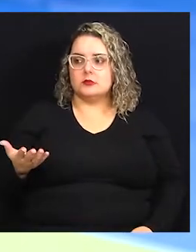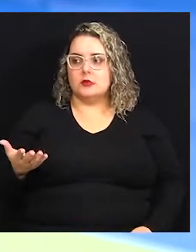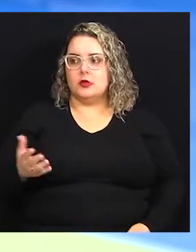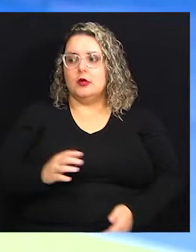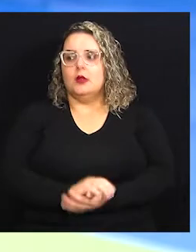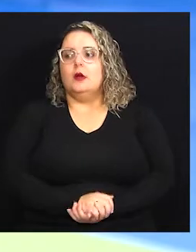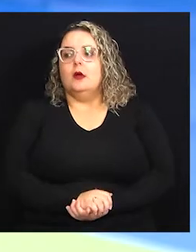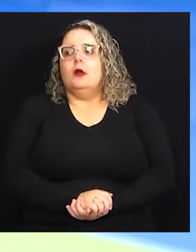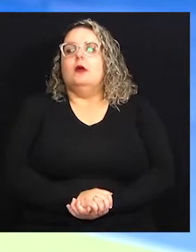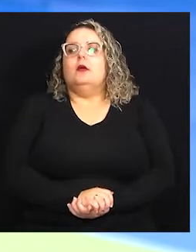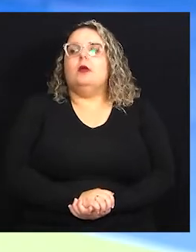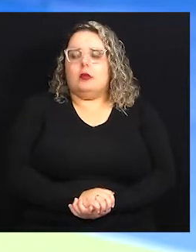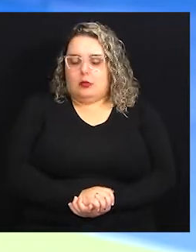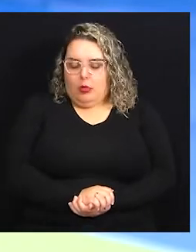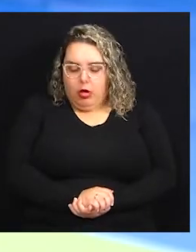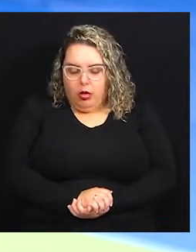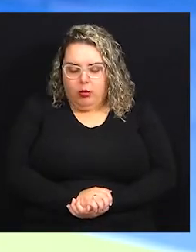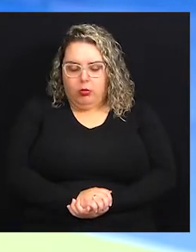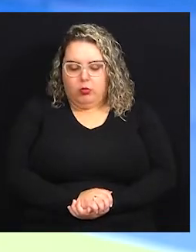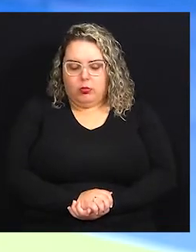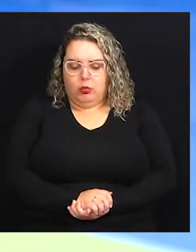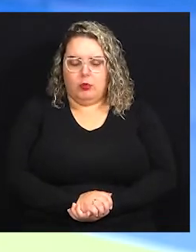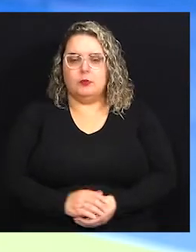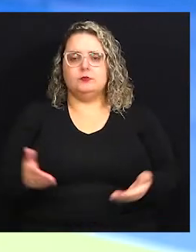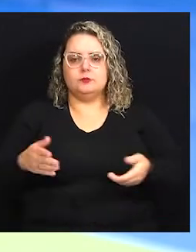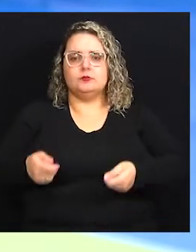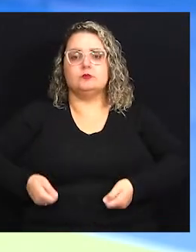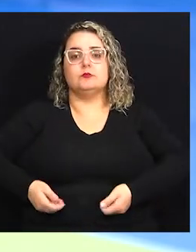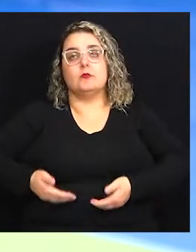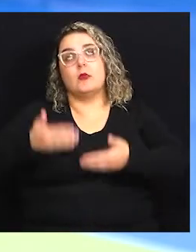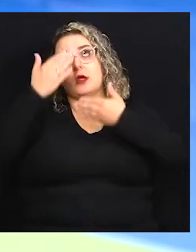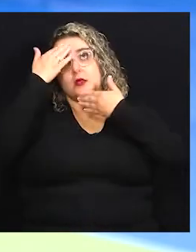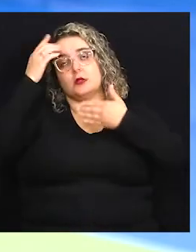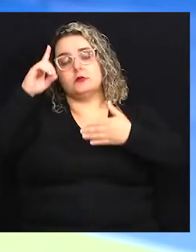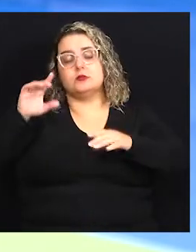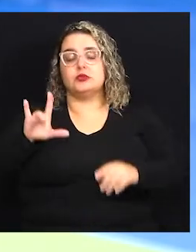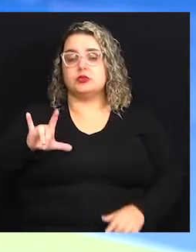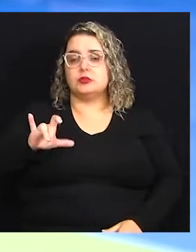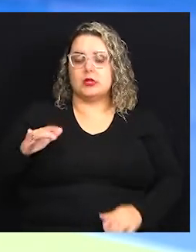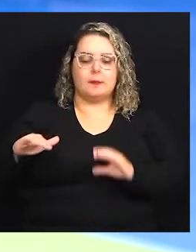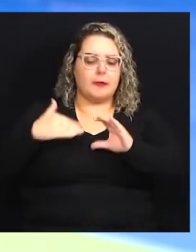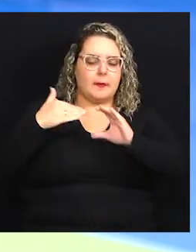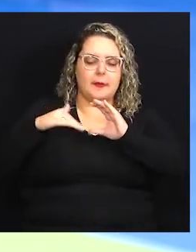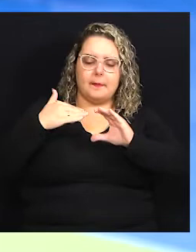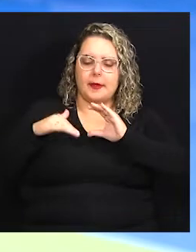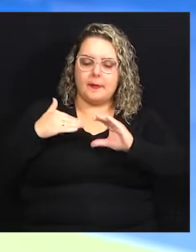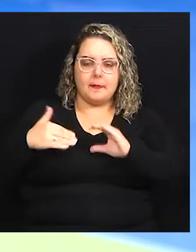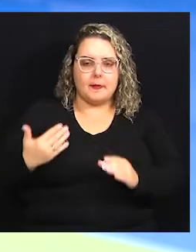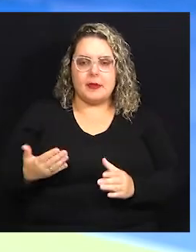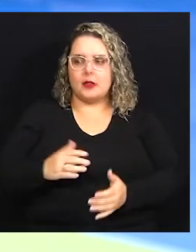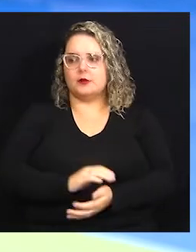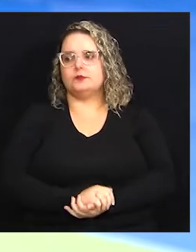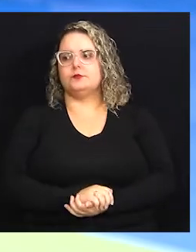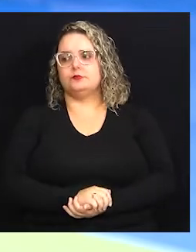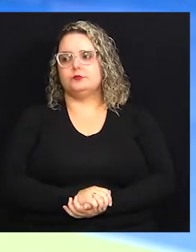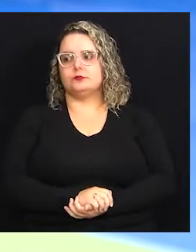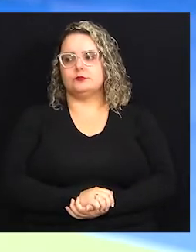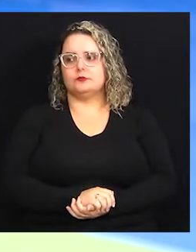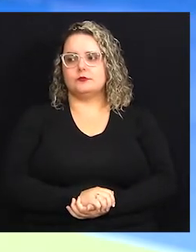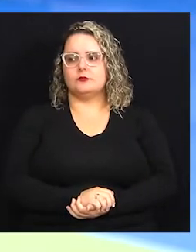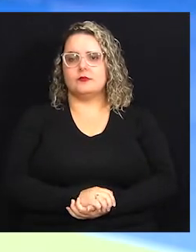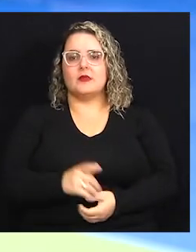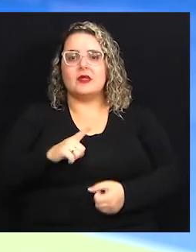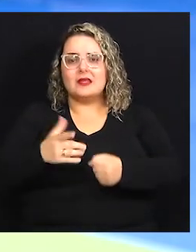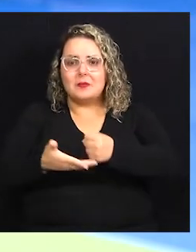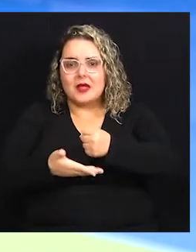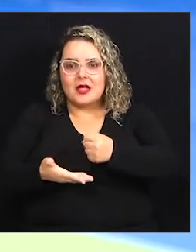para essa molecada. Hoje, graças a Deus, no meu Instagram, eu já recebi muitas mensagens de vai